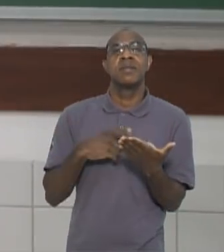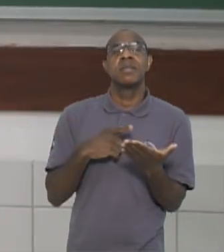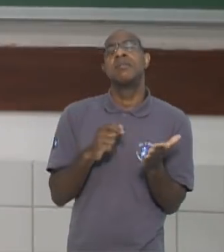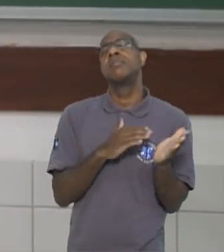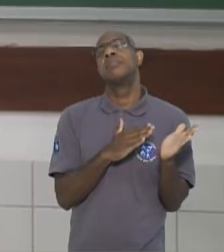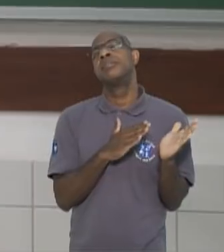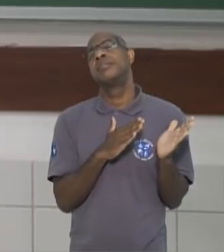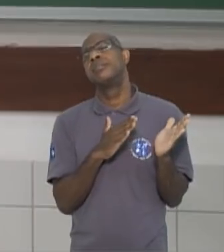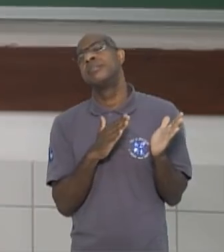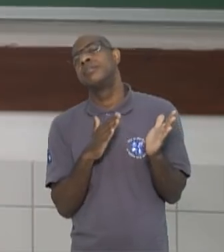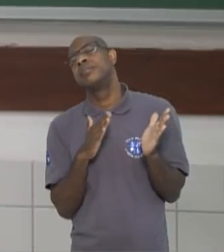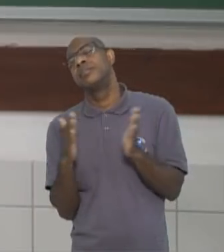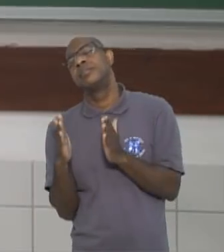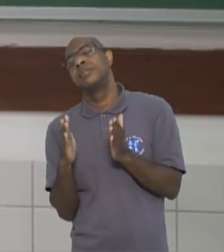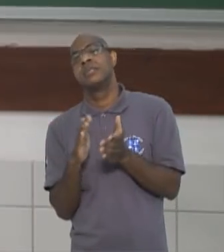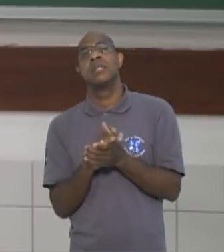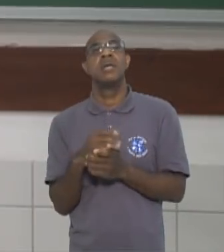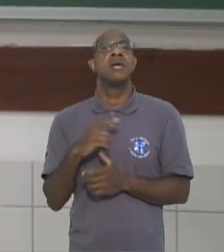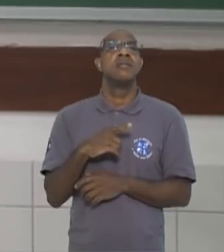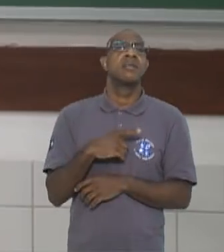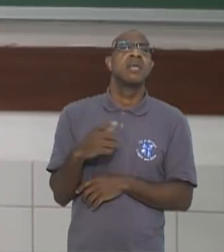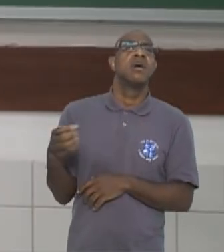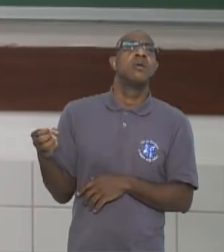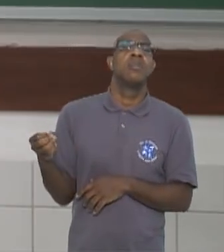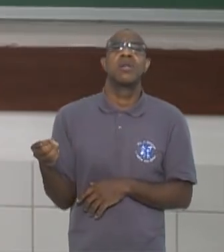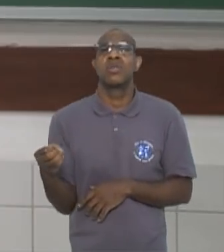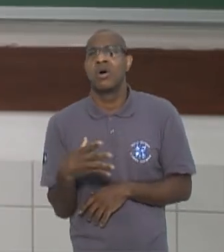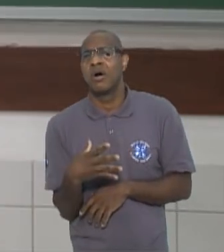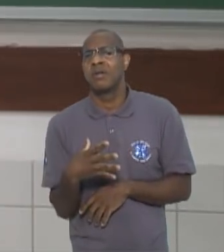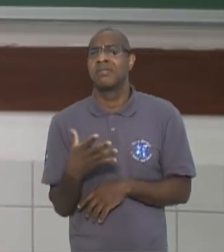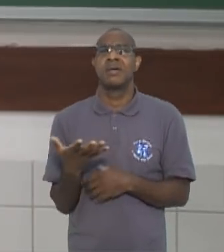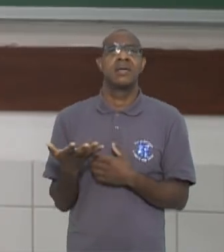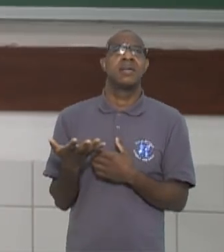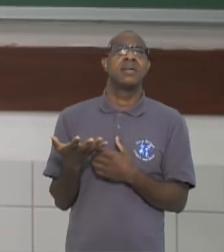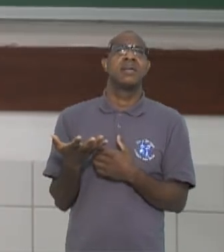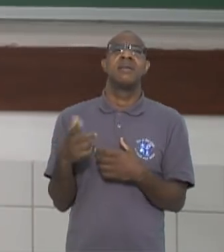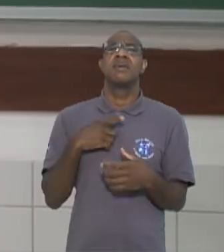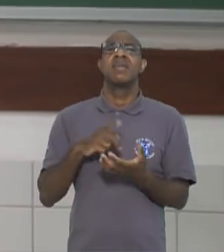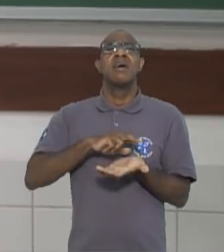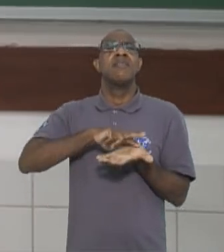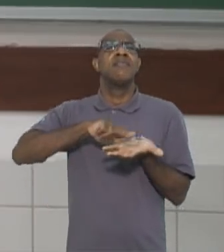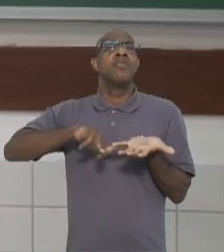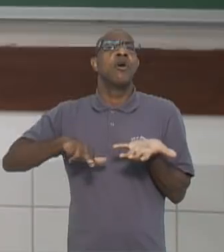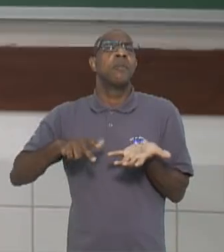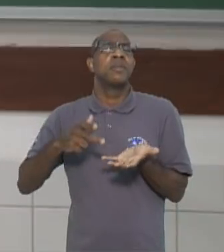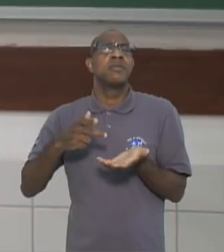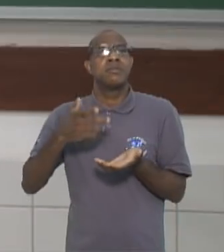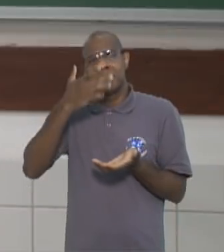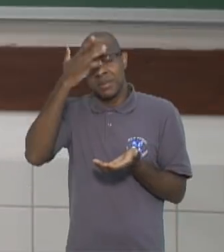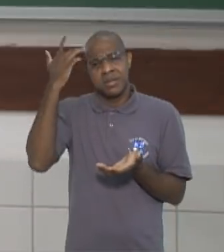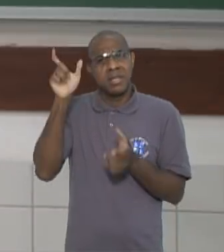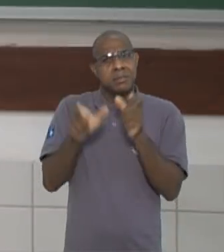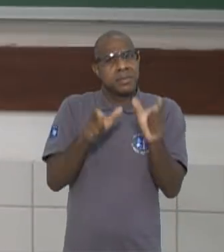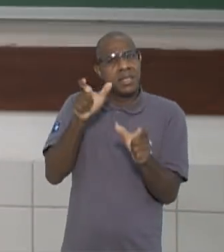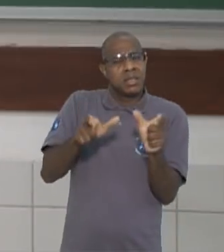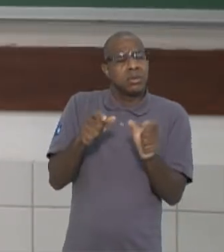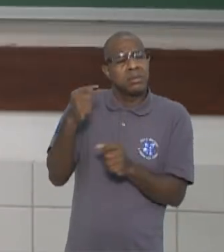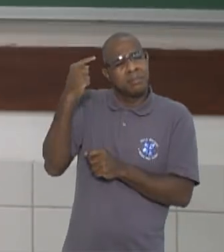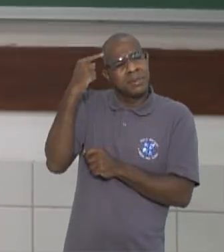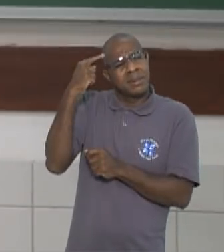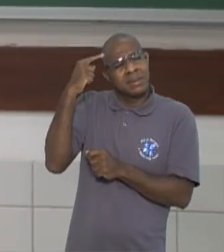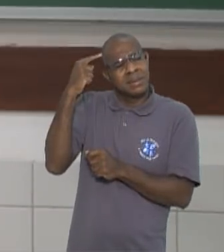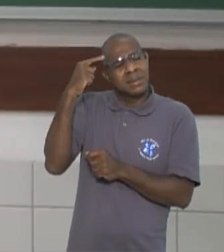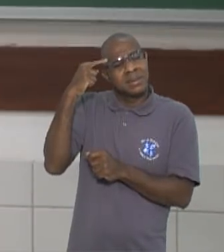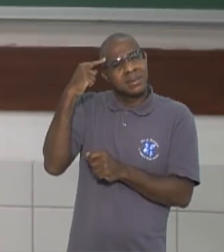longa Idade Média. Daí a gente vai ter Manuel Ladurier, a gente vai ter daí um monte de historiadores também pensando nesta